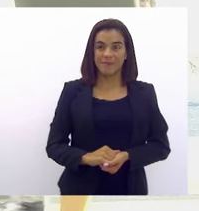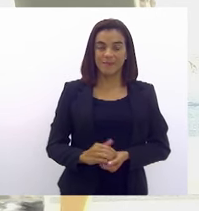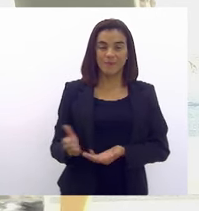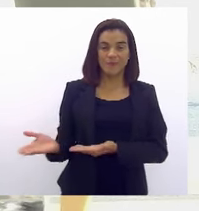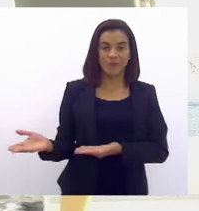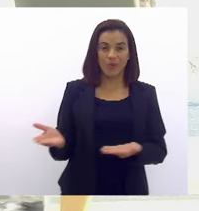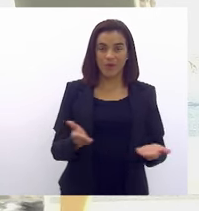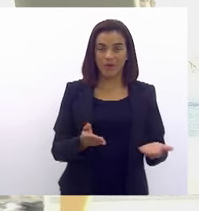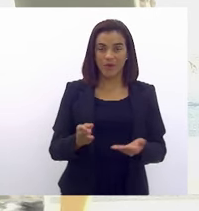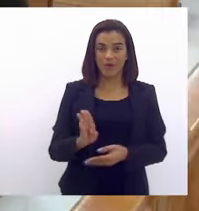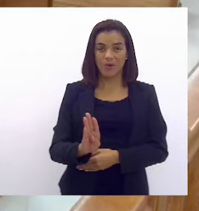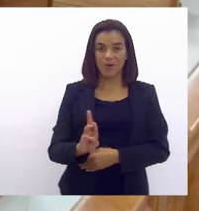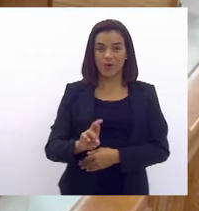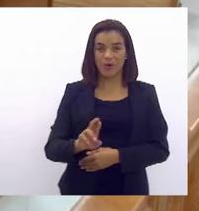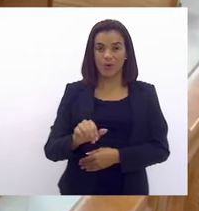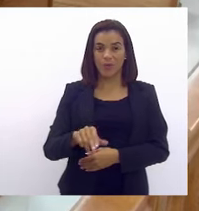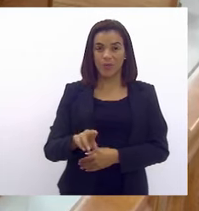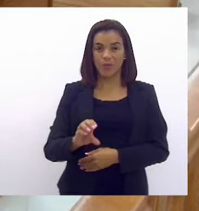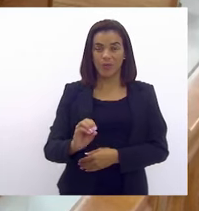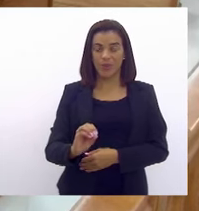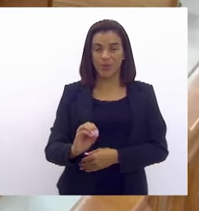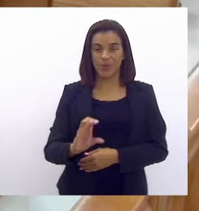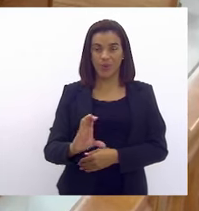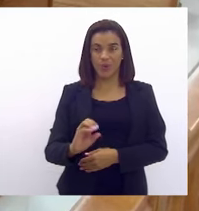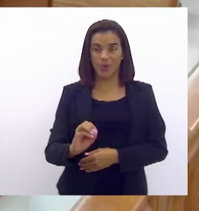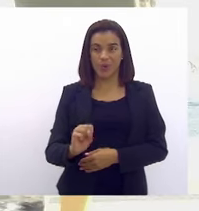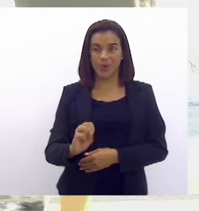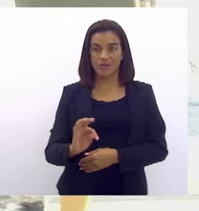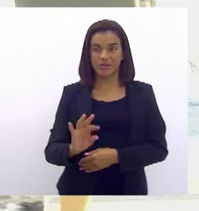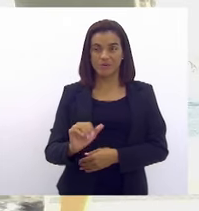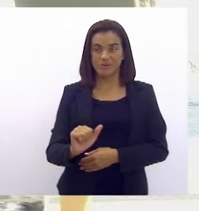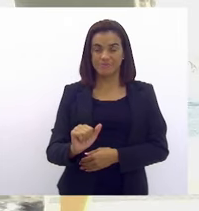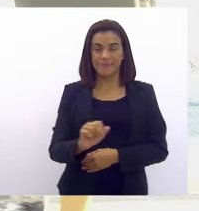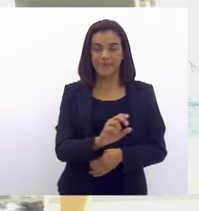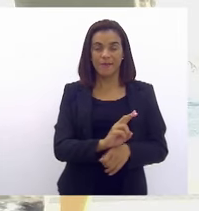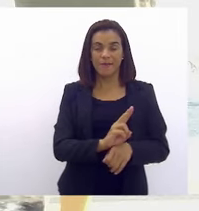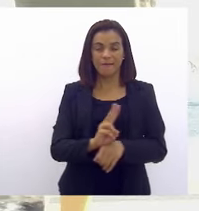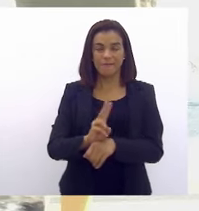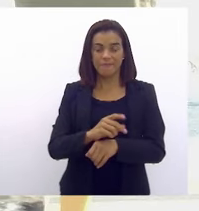Bruno Costa, um dos fiscais do urbanismo.